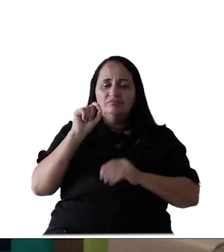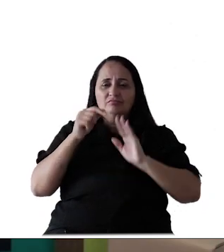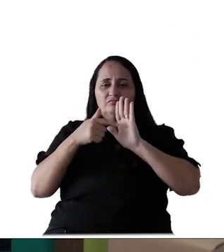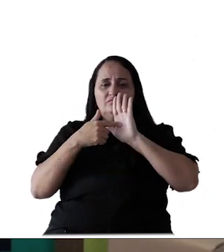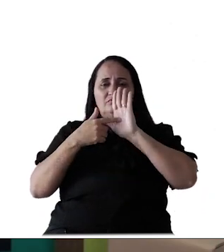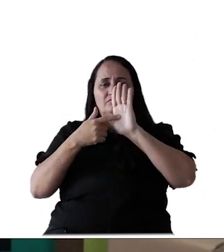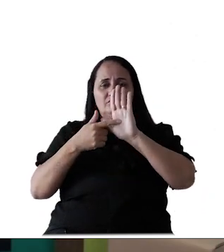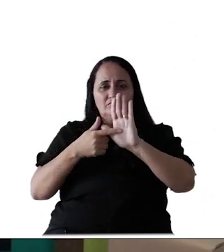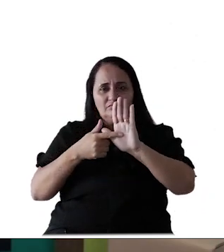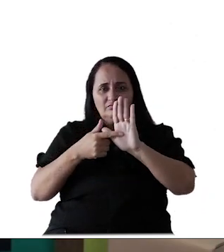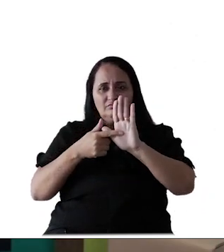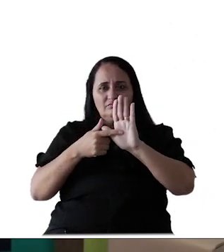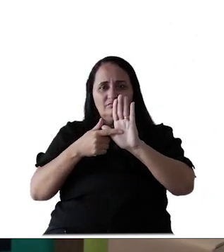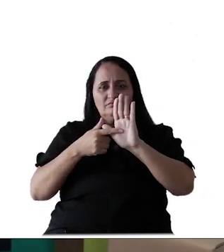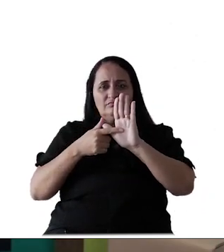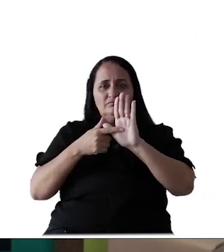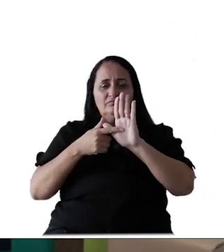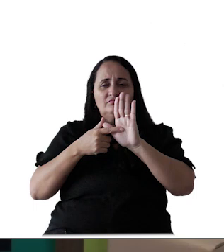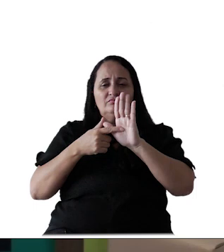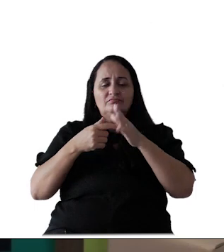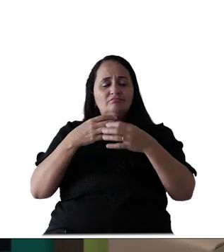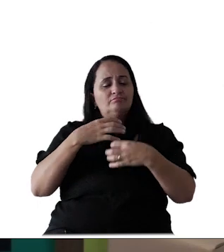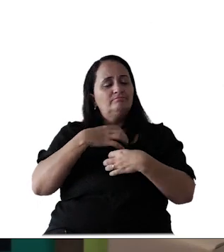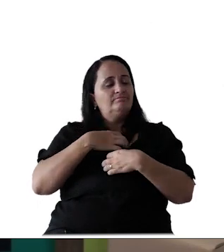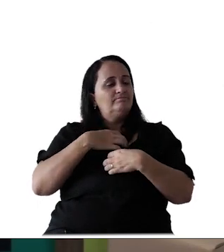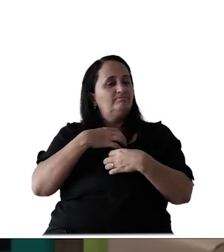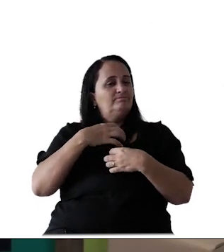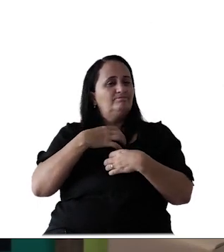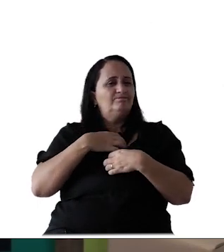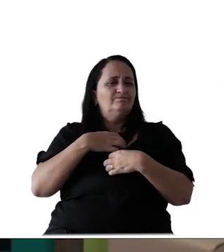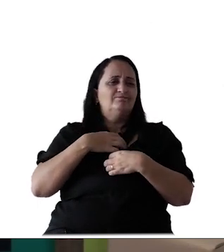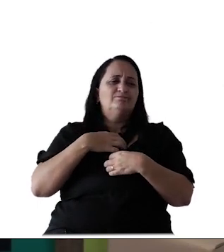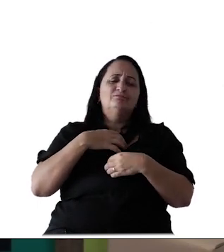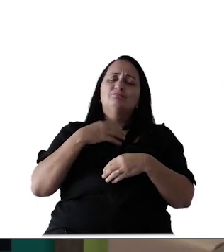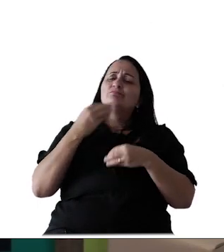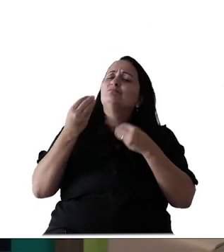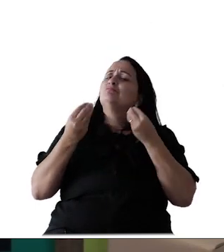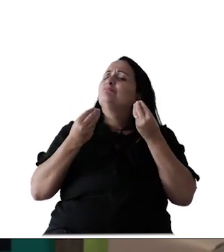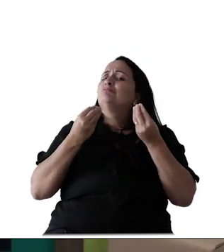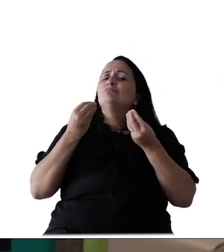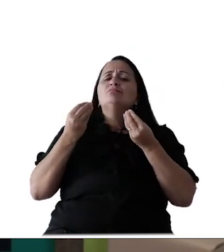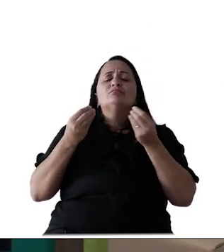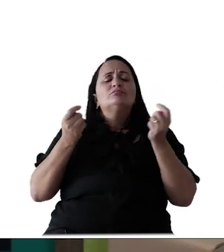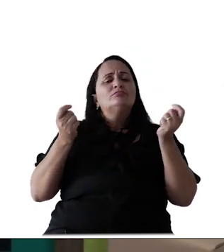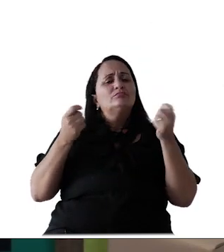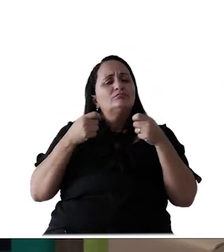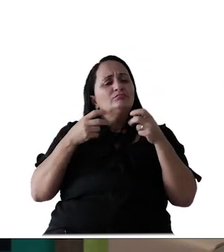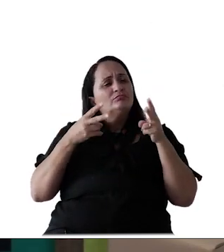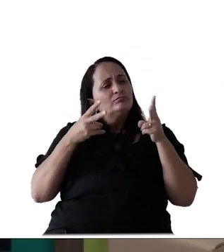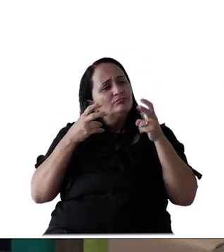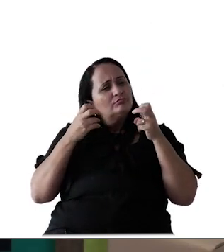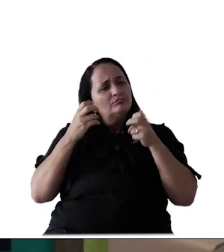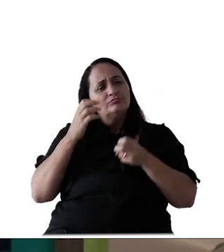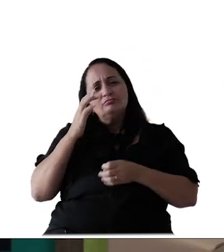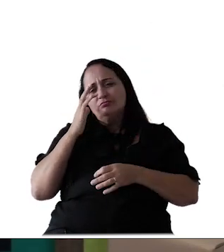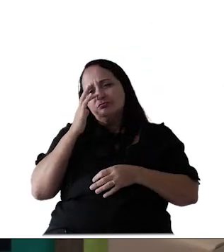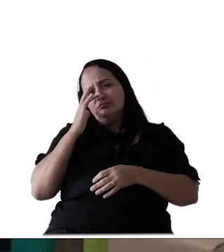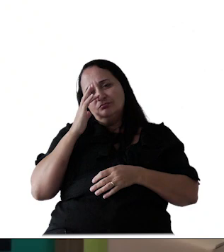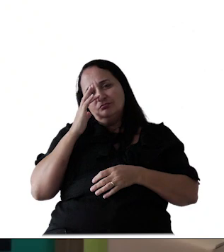gráfico para expressar sentimento. E que sentimento nós podemos observar